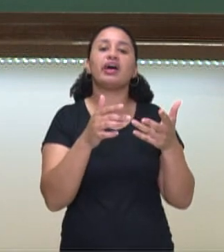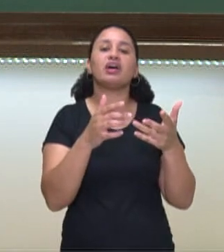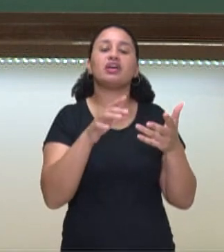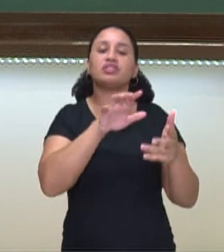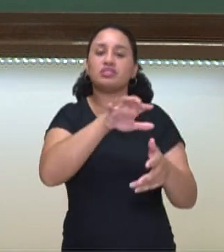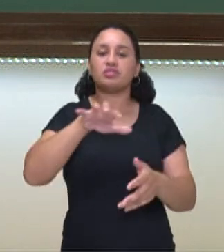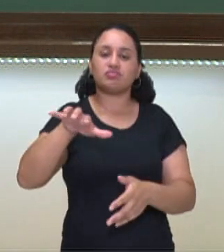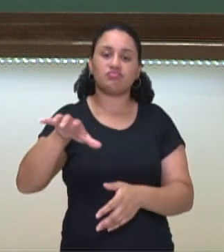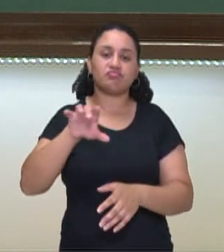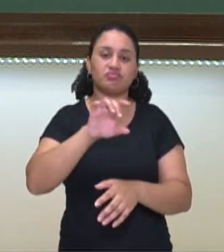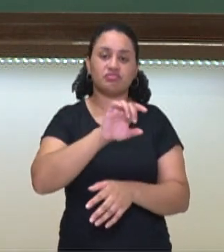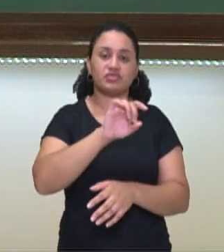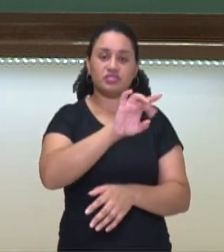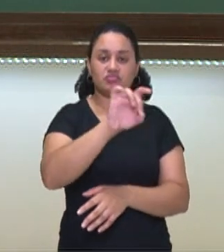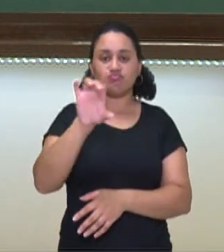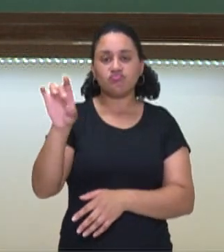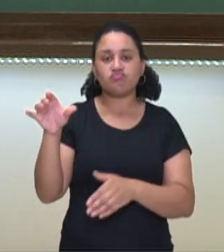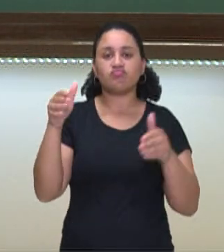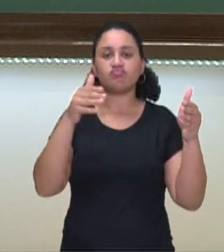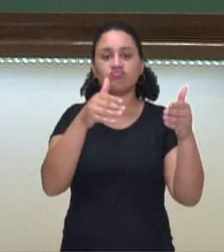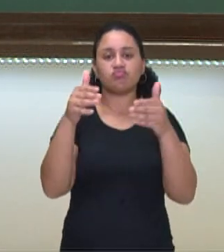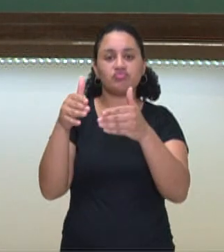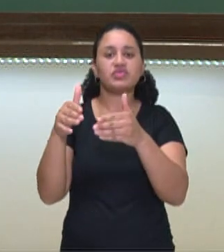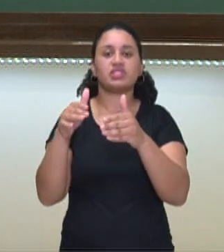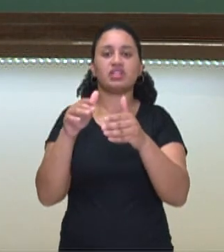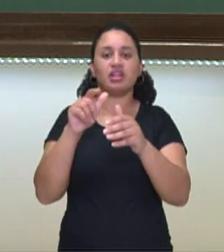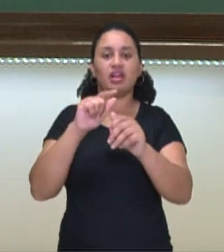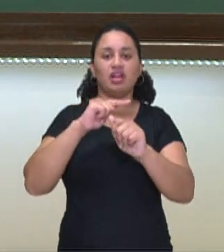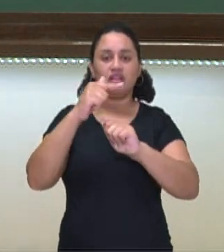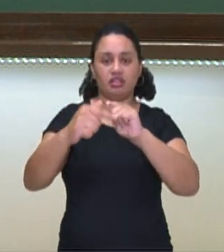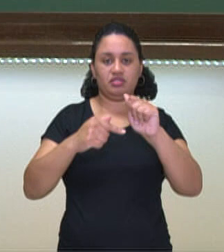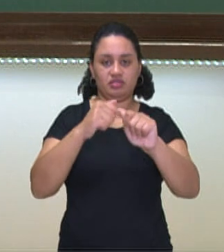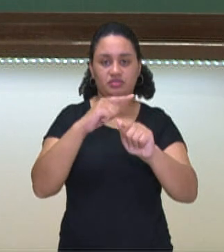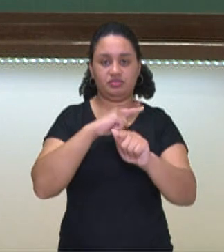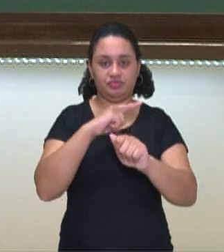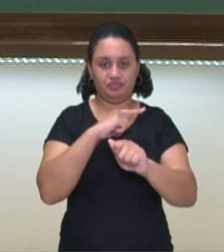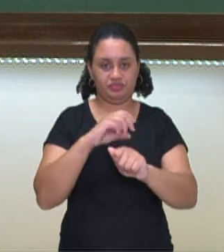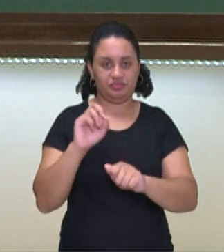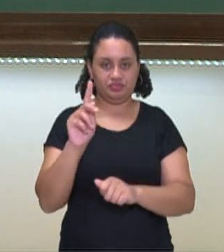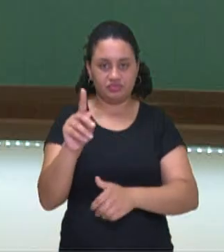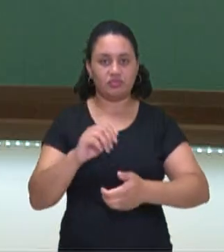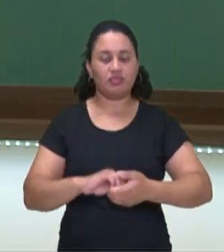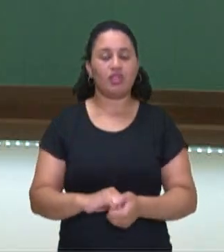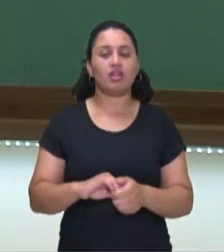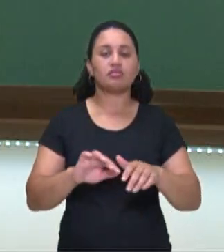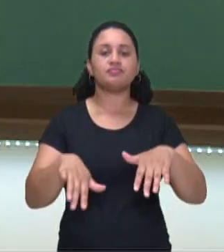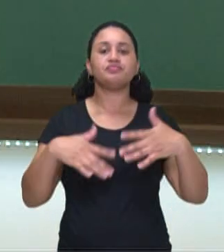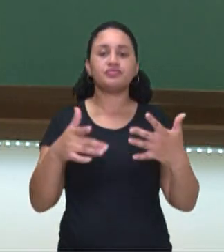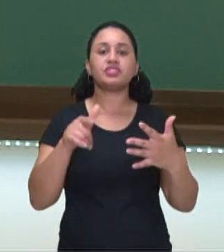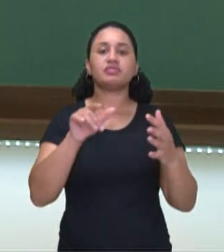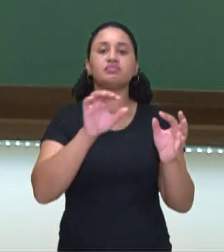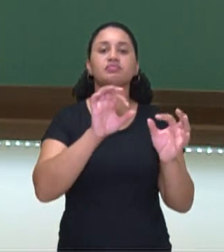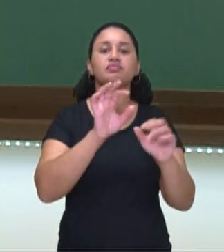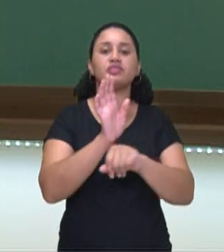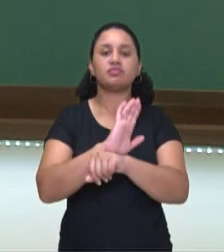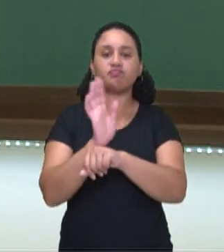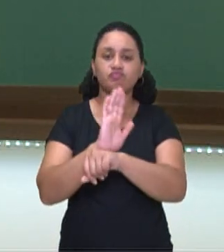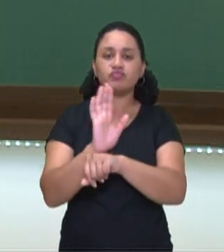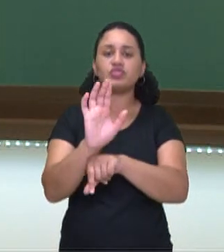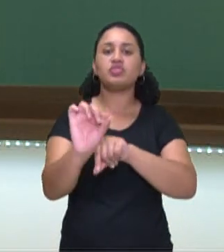particularidades específicas de um determinado átomo. Tá bom? Então, neste vídeo, nós